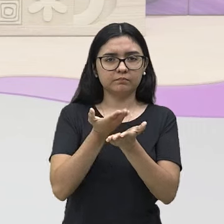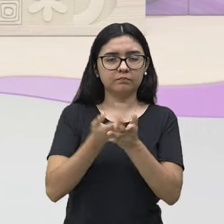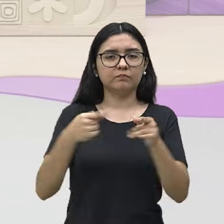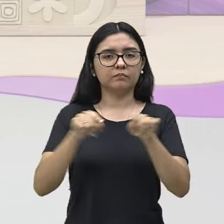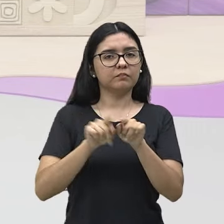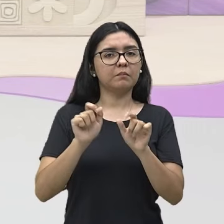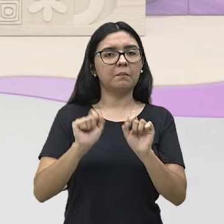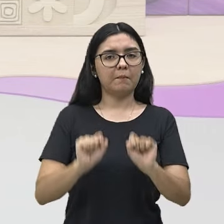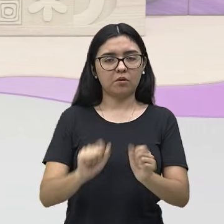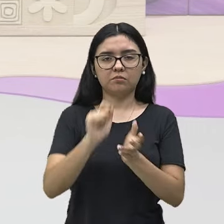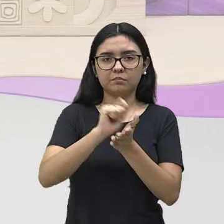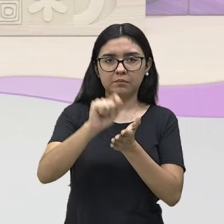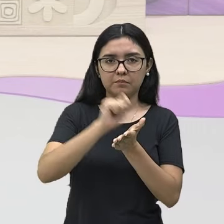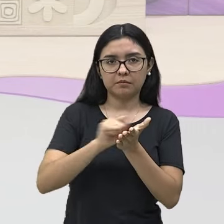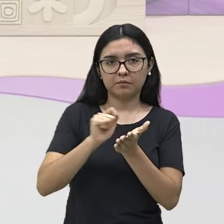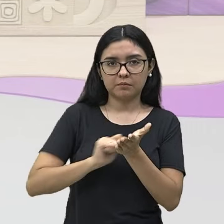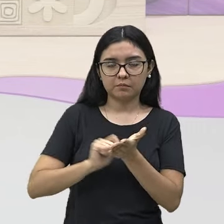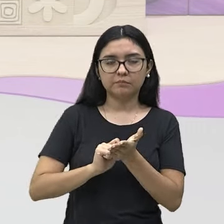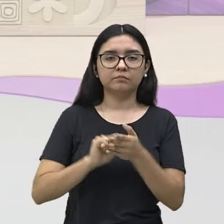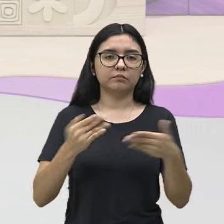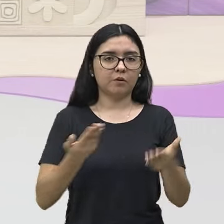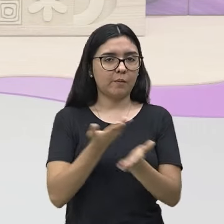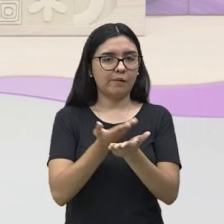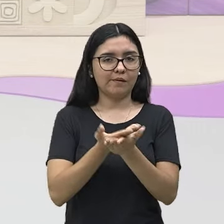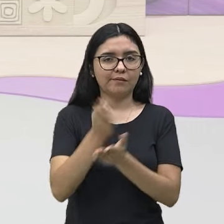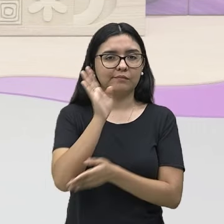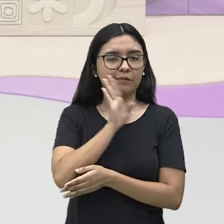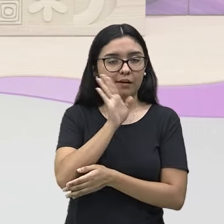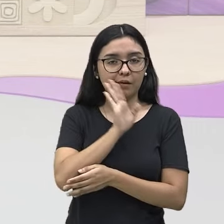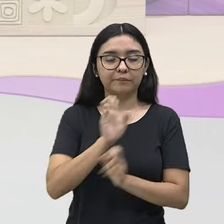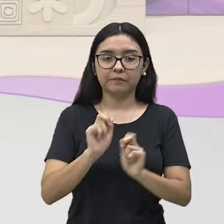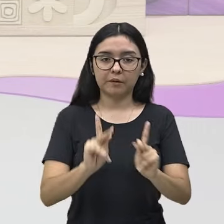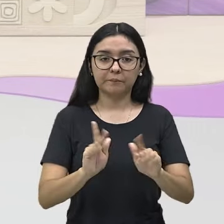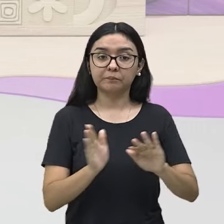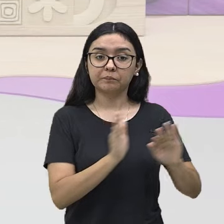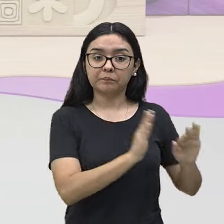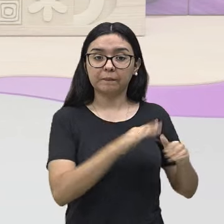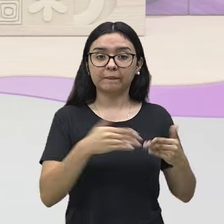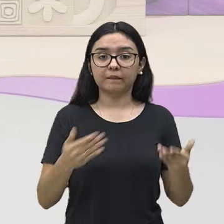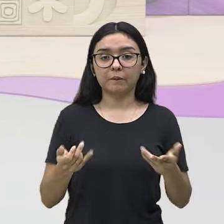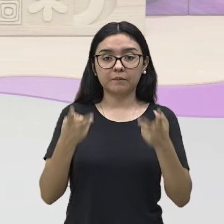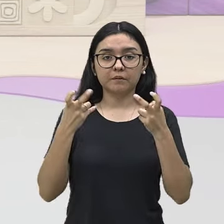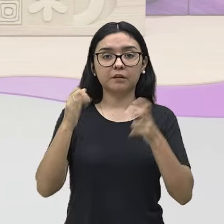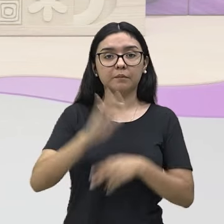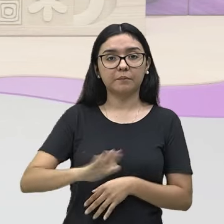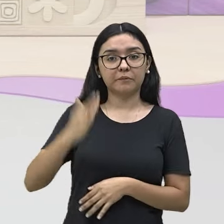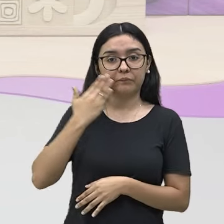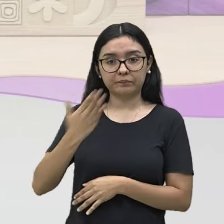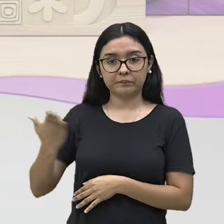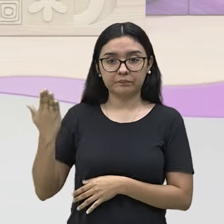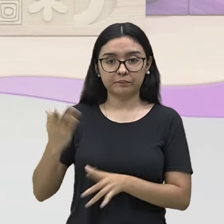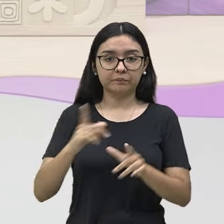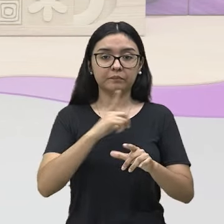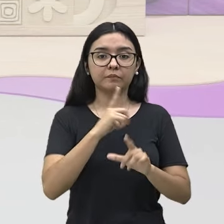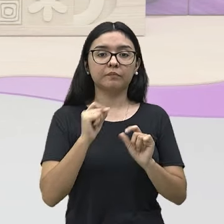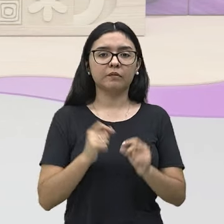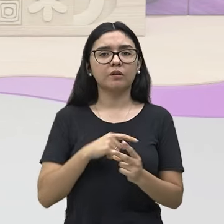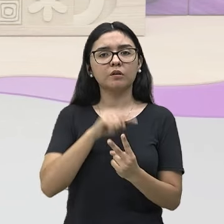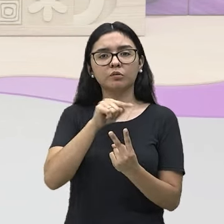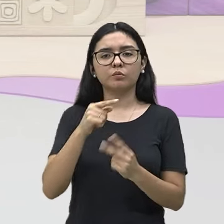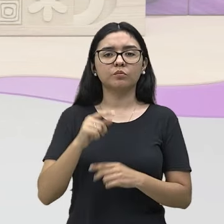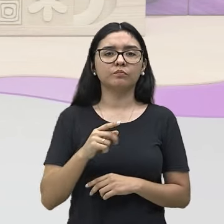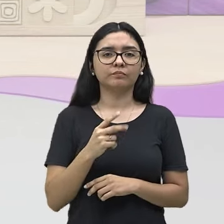anotações, porque essa aula vai ser muito legal. Então, olha só, eu tenho aqui ao meu lado aqui uma cartela e temos aqui dois números,